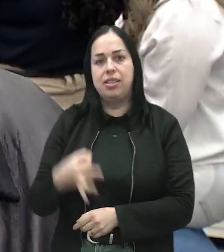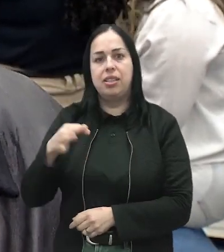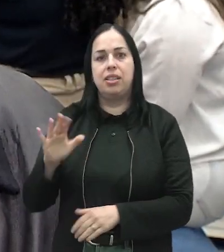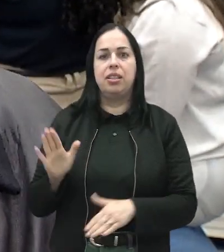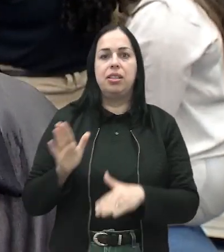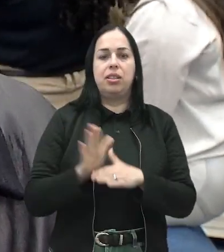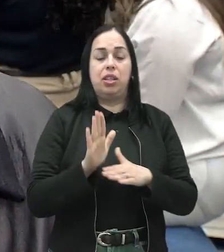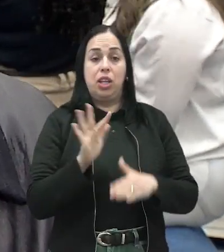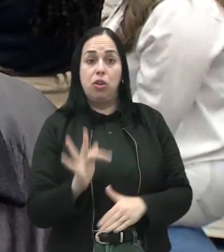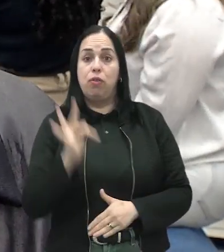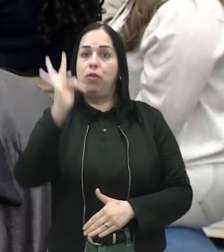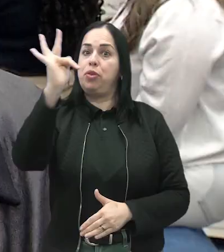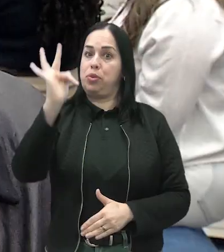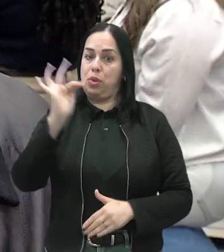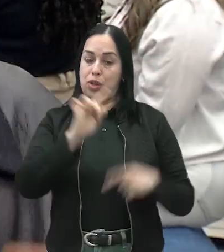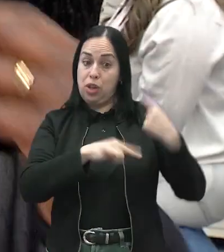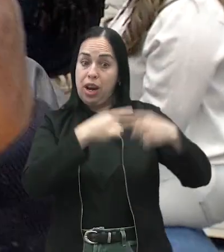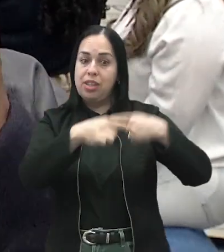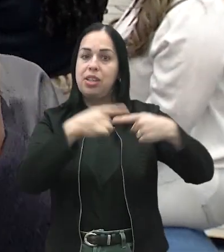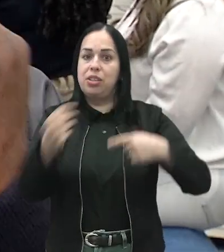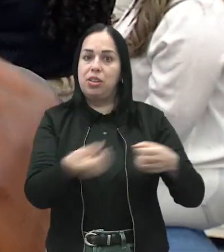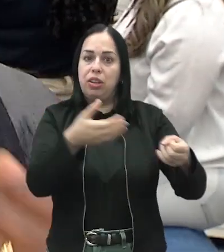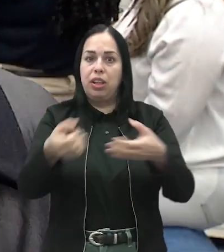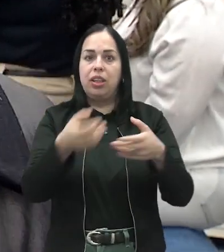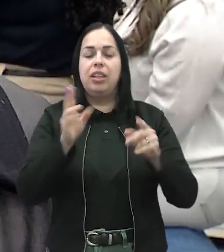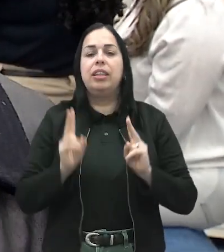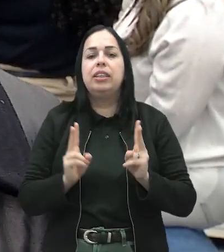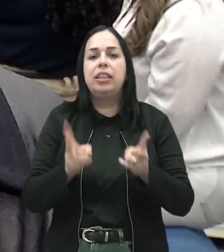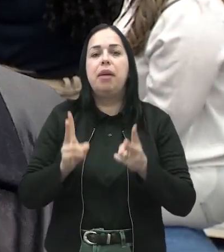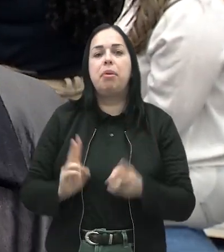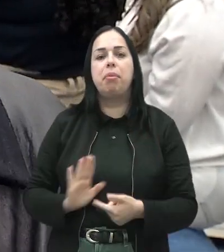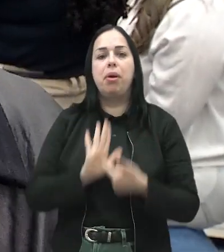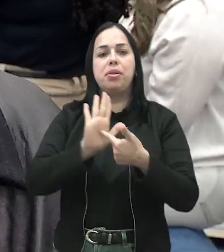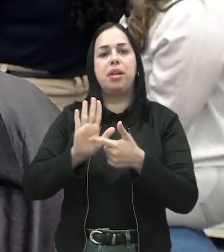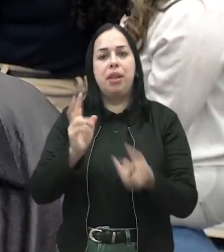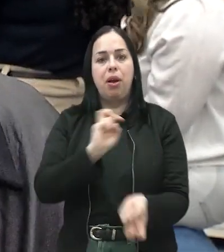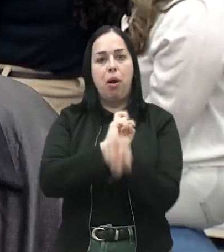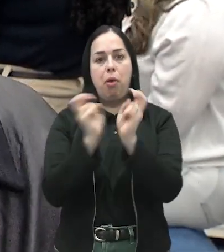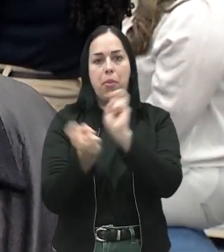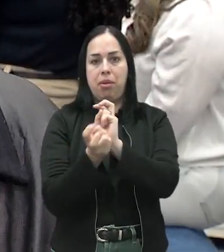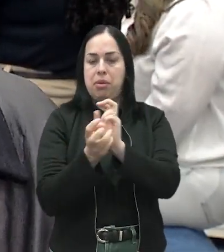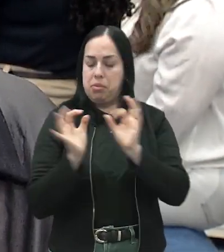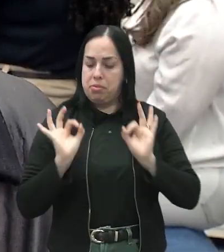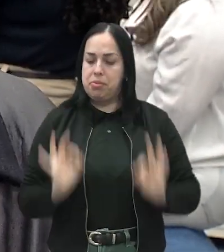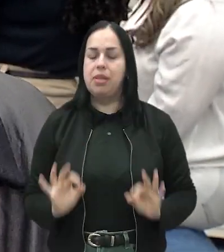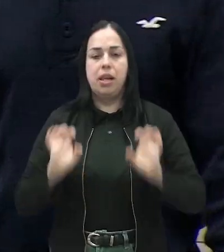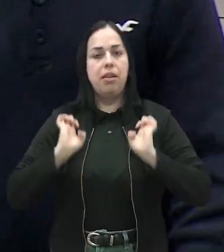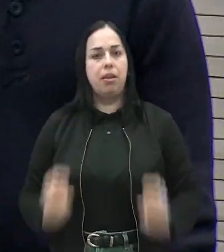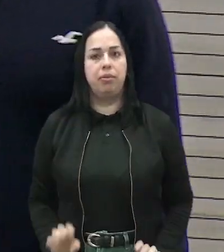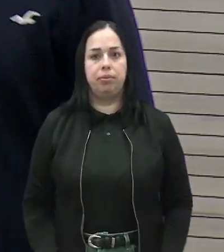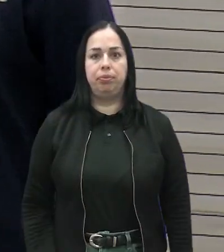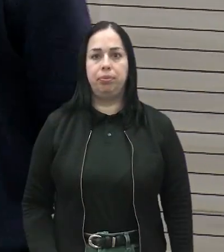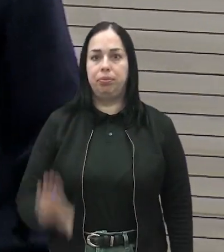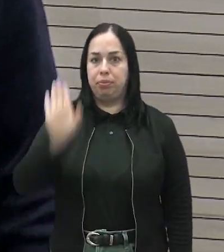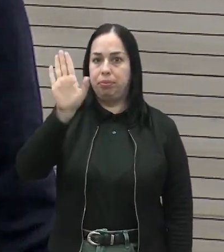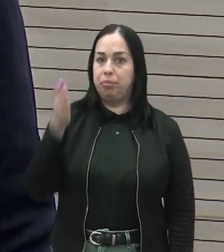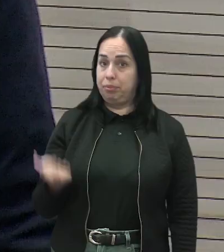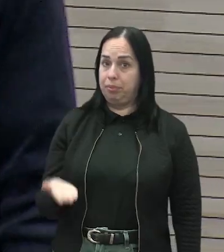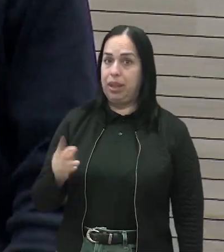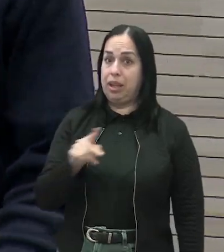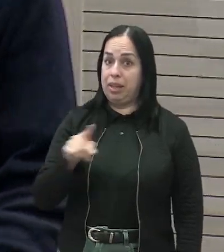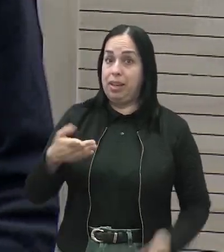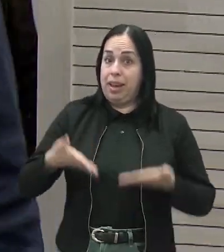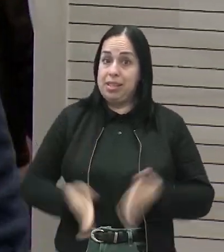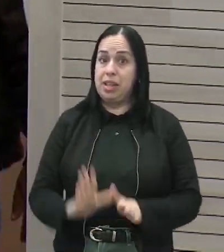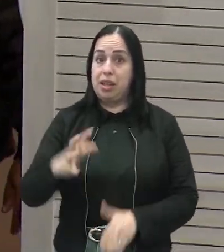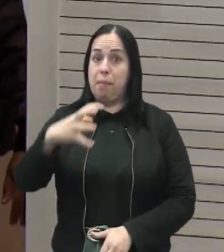as futuras e novas gerações e sempre levando o nome da capoeira de uma maneira muito reta e limpa. Mestre Lobão é